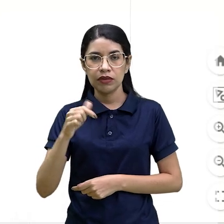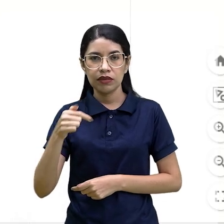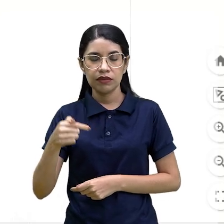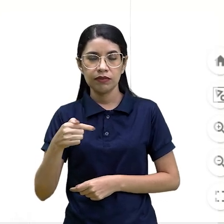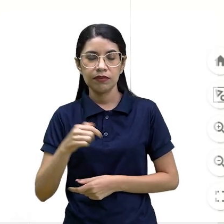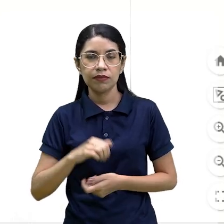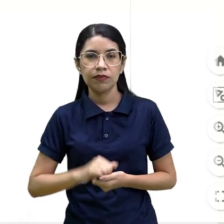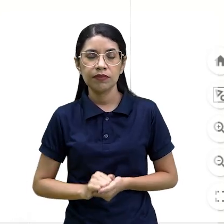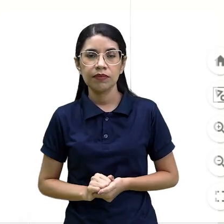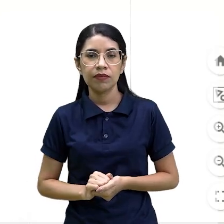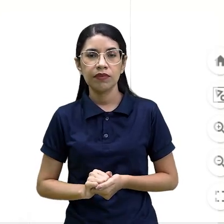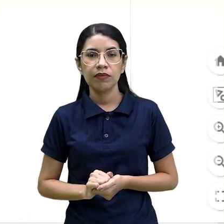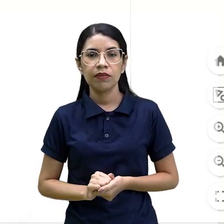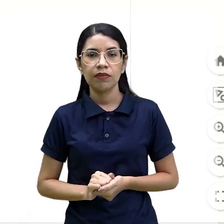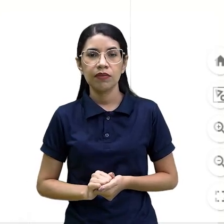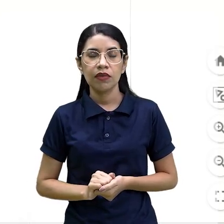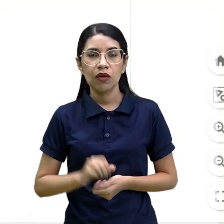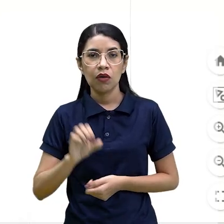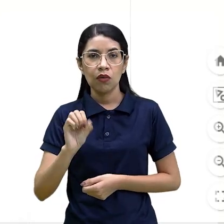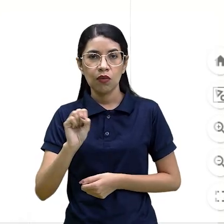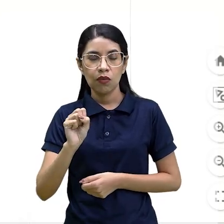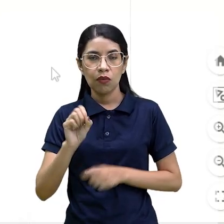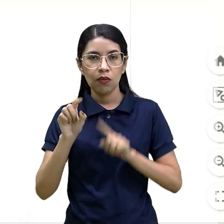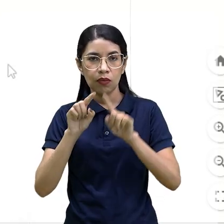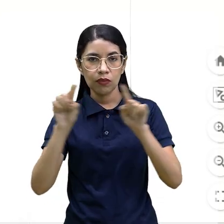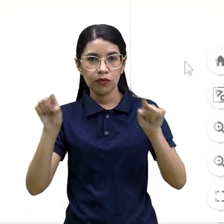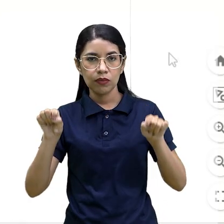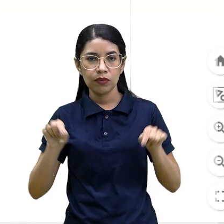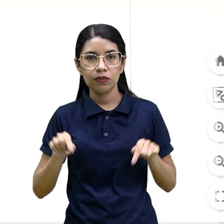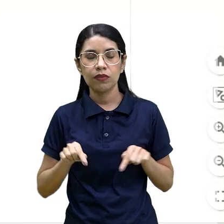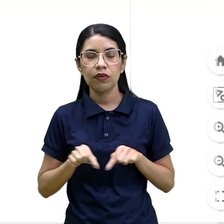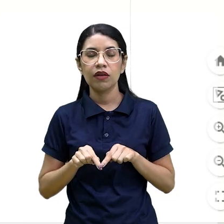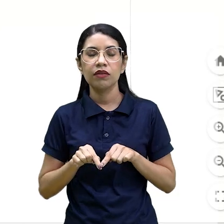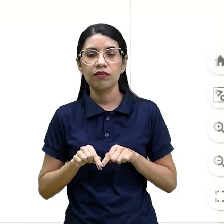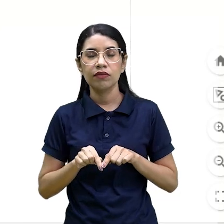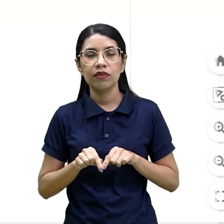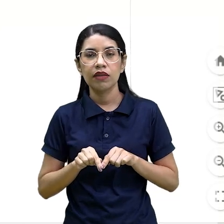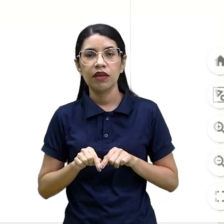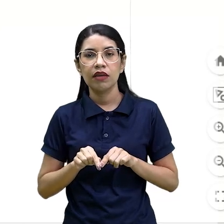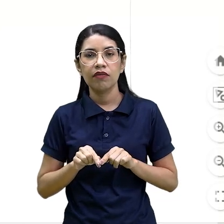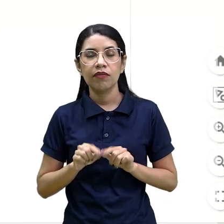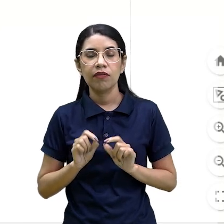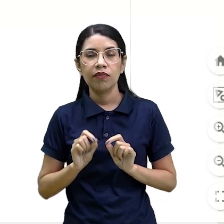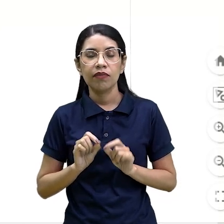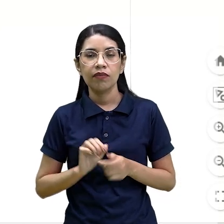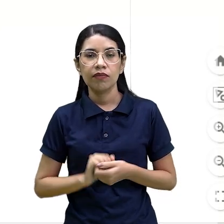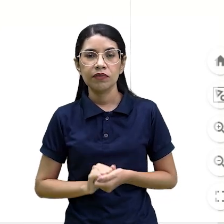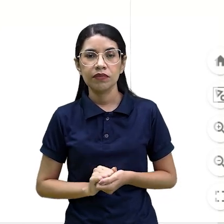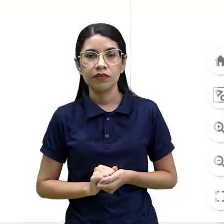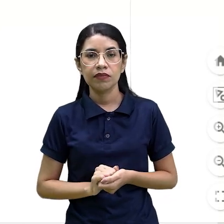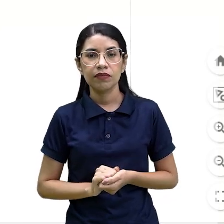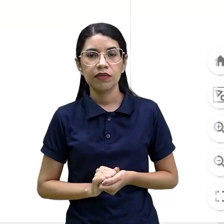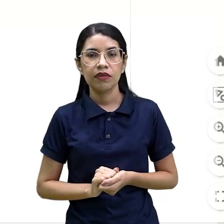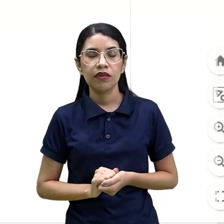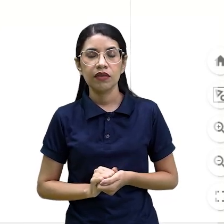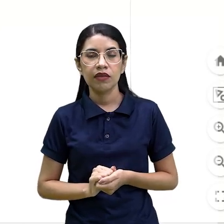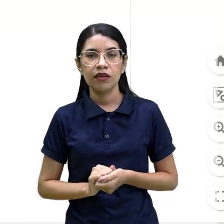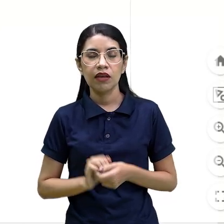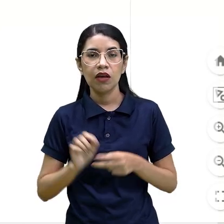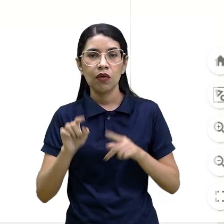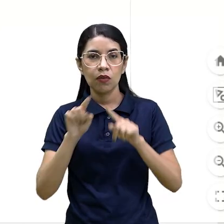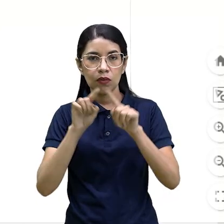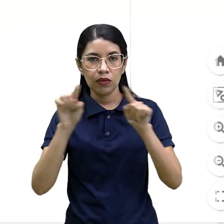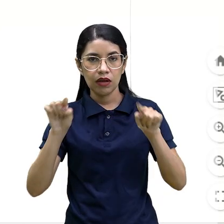128,57 graus. O octágono ou o octógono, como é falado no FC, todos os lados têm a